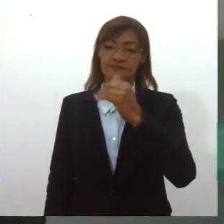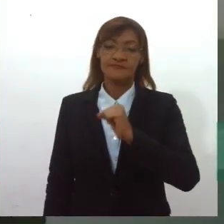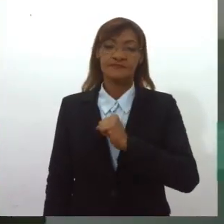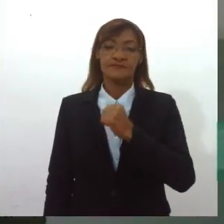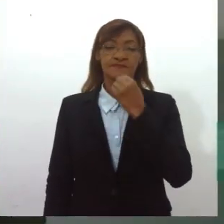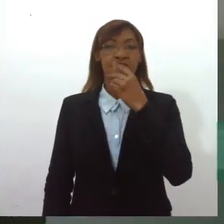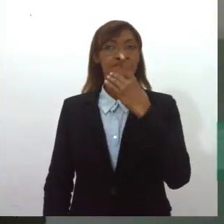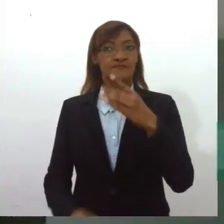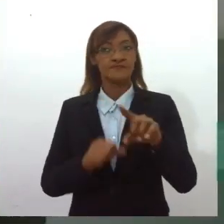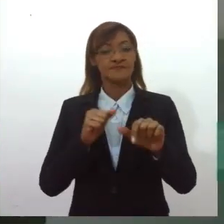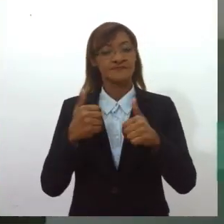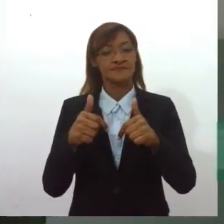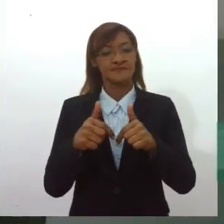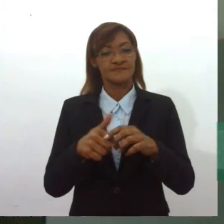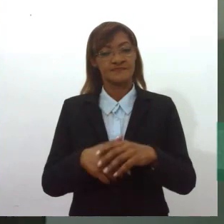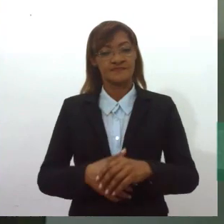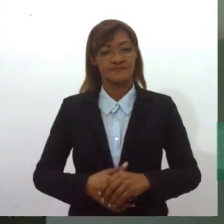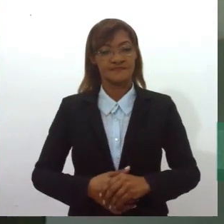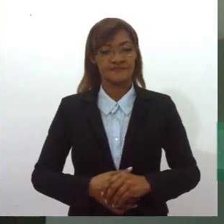dia